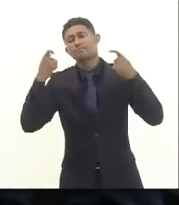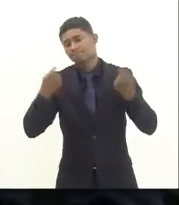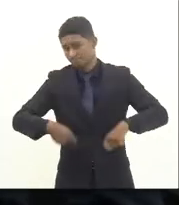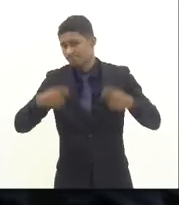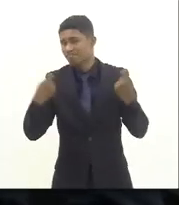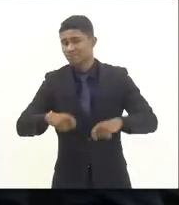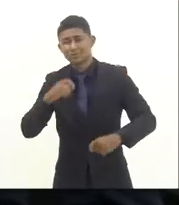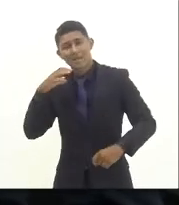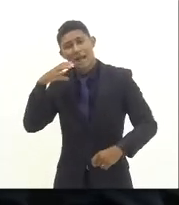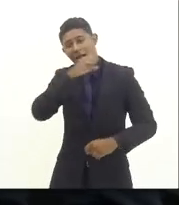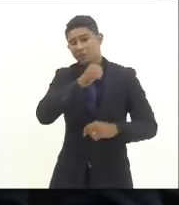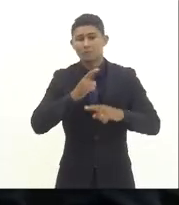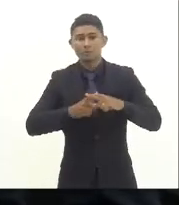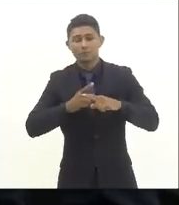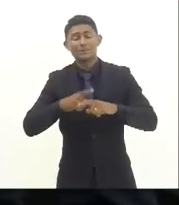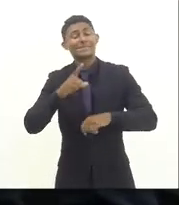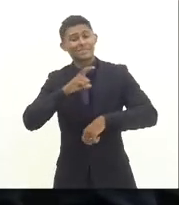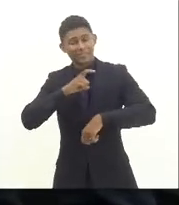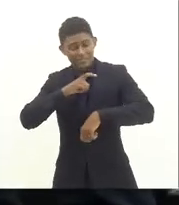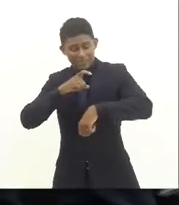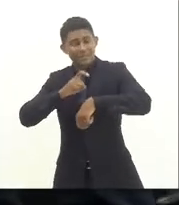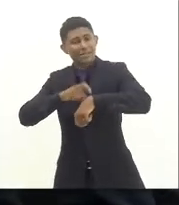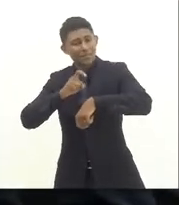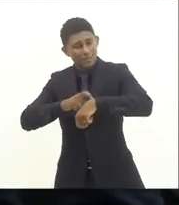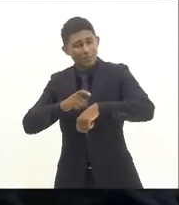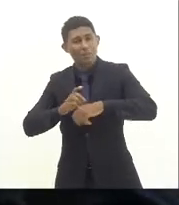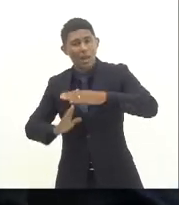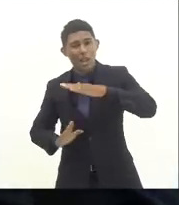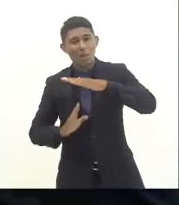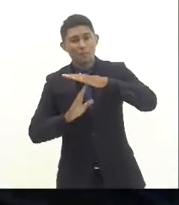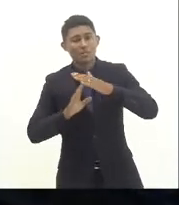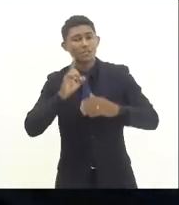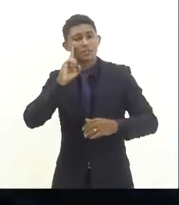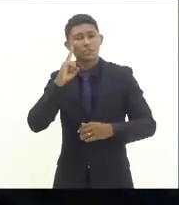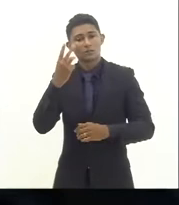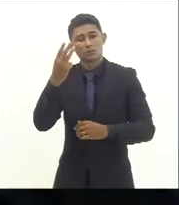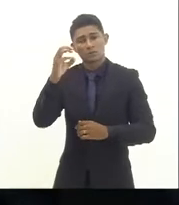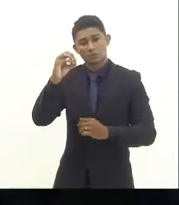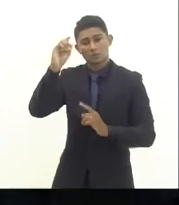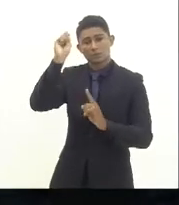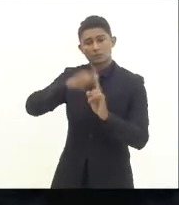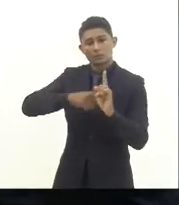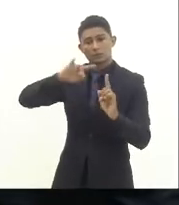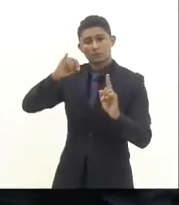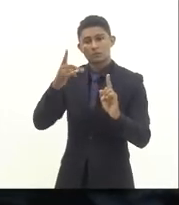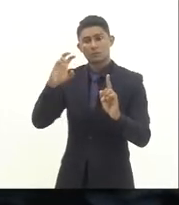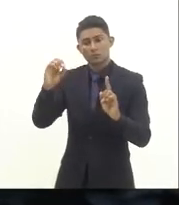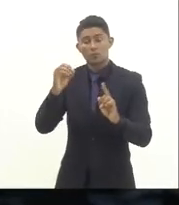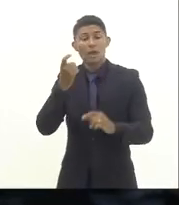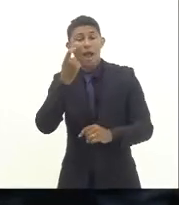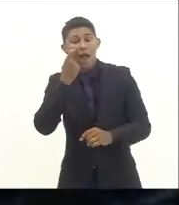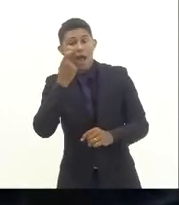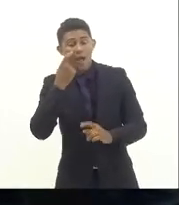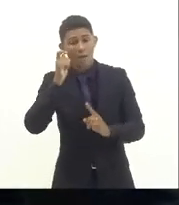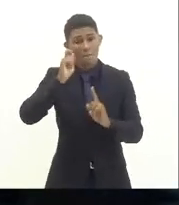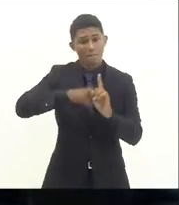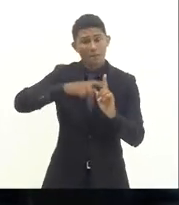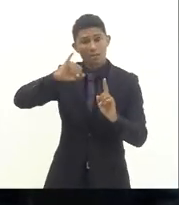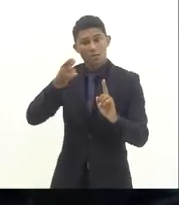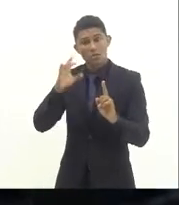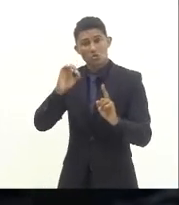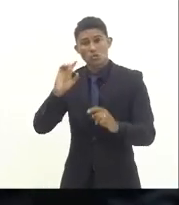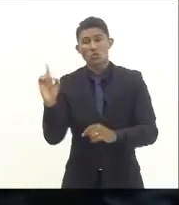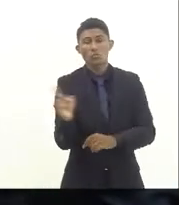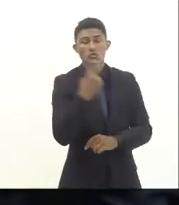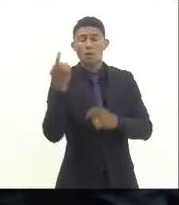nós temos aqui um limite temporal do dia trinta de junho é fundamental que ainda no mês de junho a gente possa